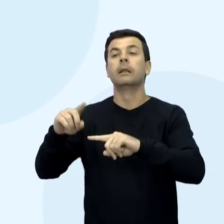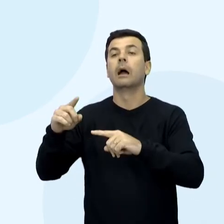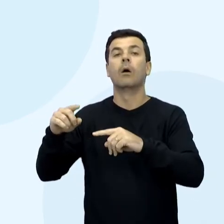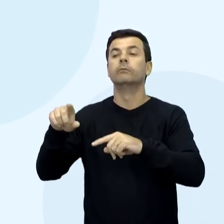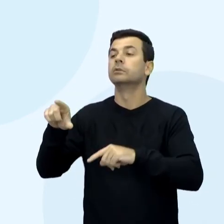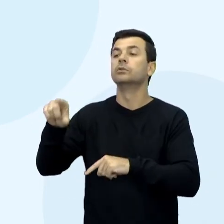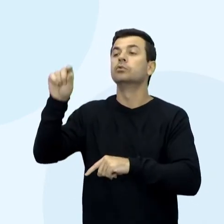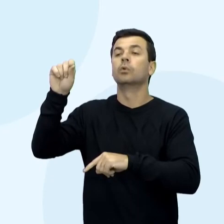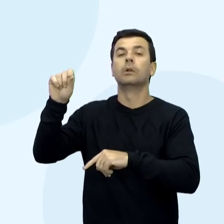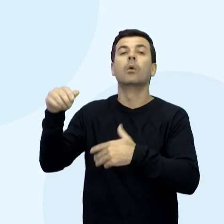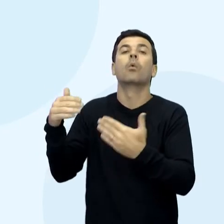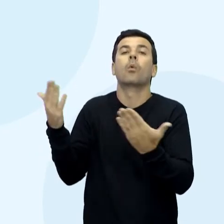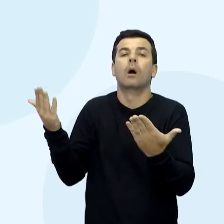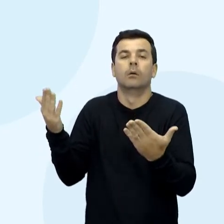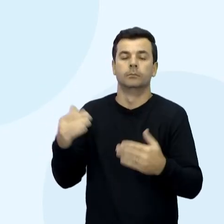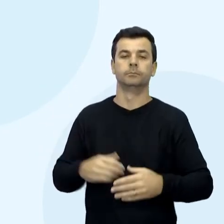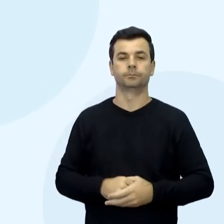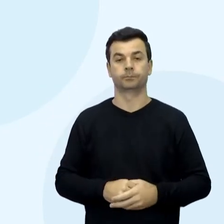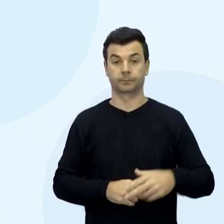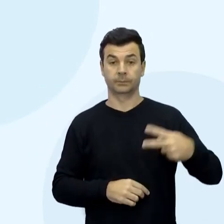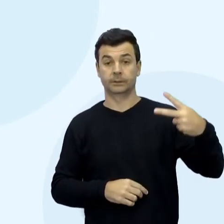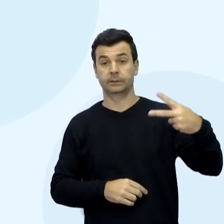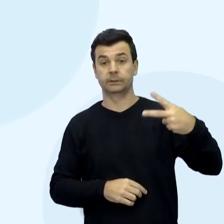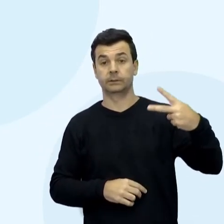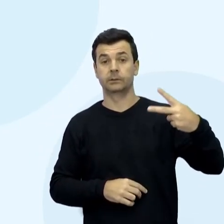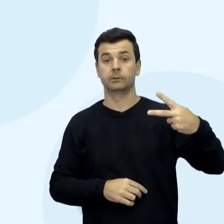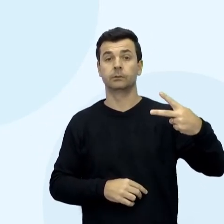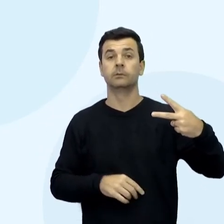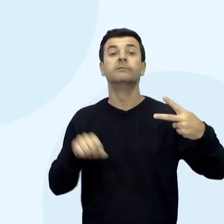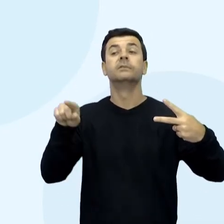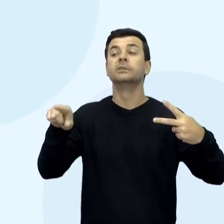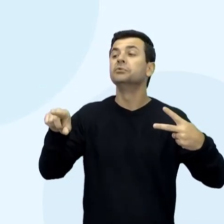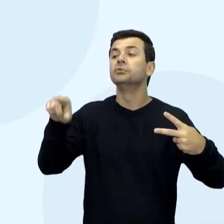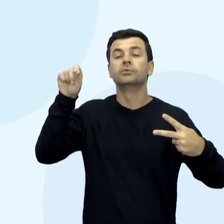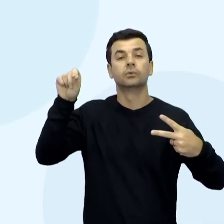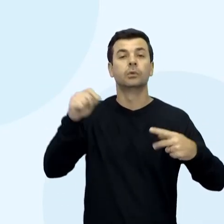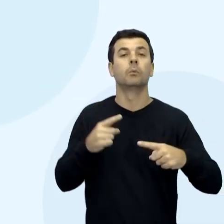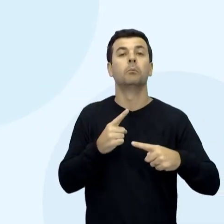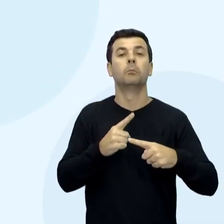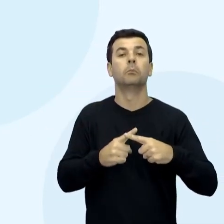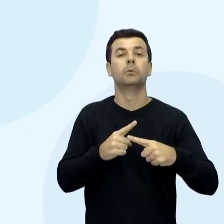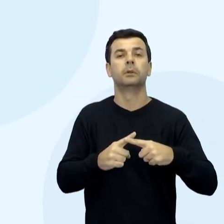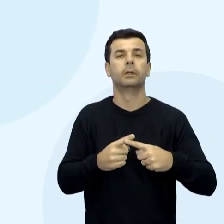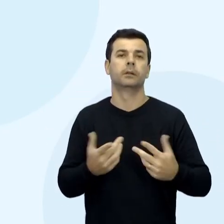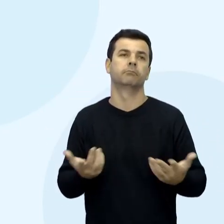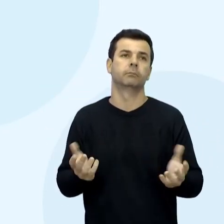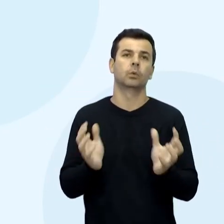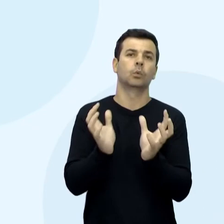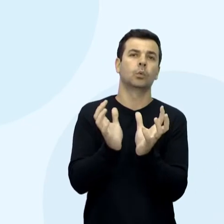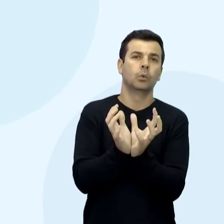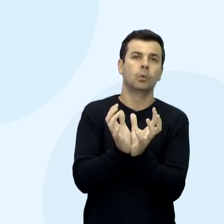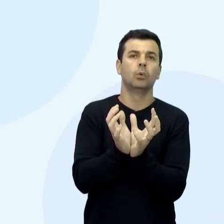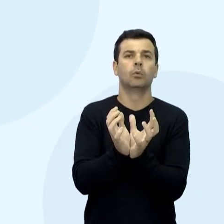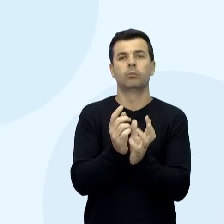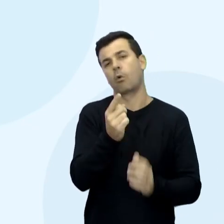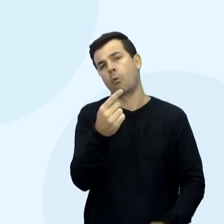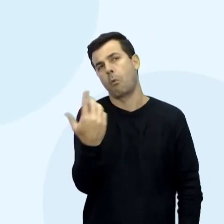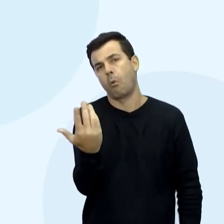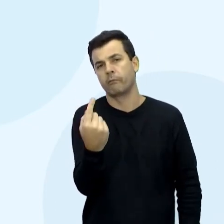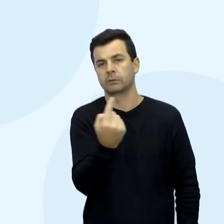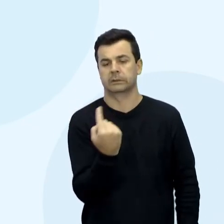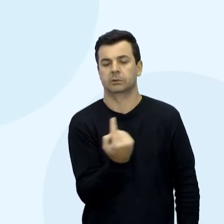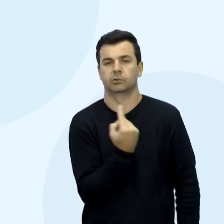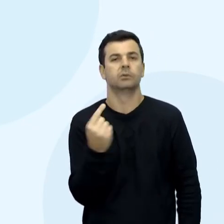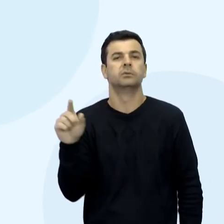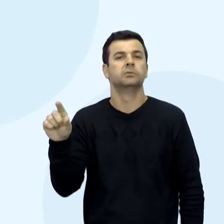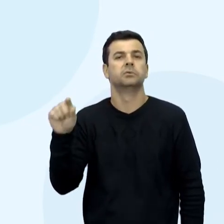escolheu? Segunda, por que você escolheu esse patrimônio, né? Por que o grupo ou por que você sozinho aí escolheu